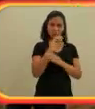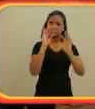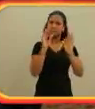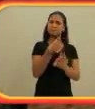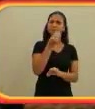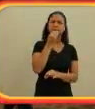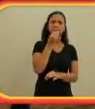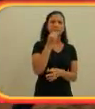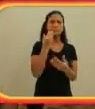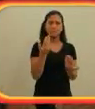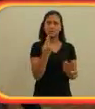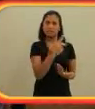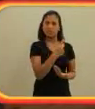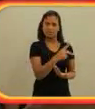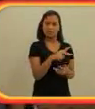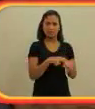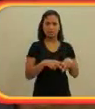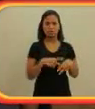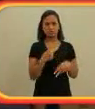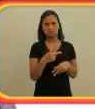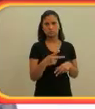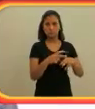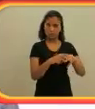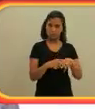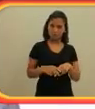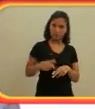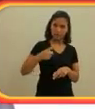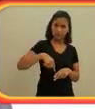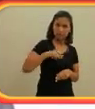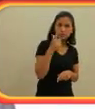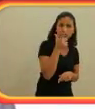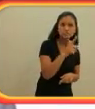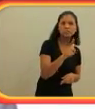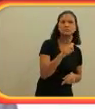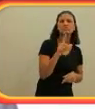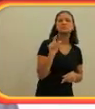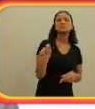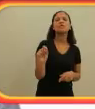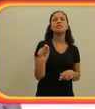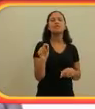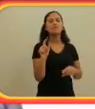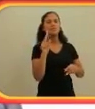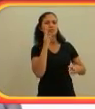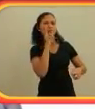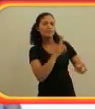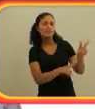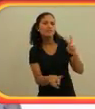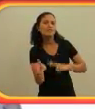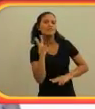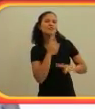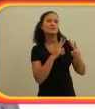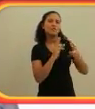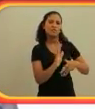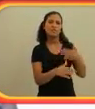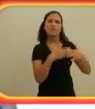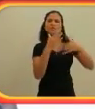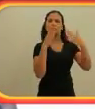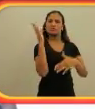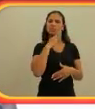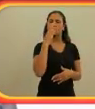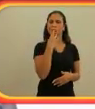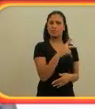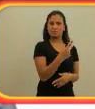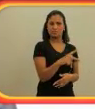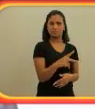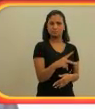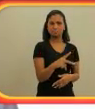de evolução dos praticantes da ecoterapia, obviamente, varia muito de caso a caso, mas em todos os casos, a